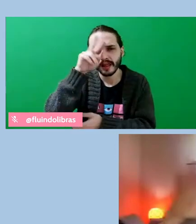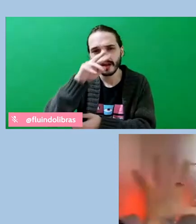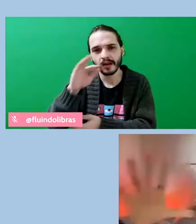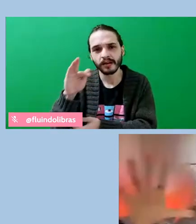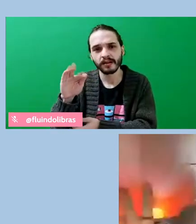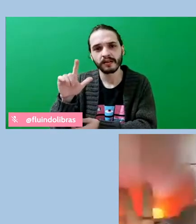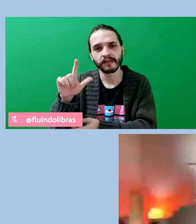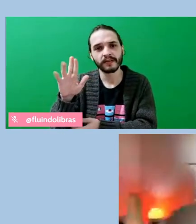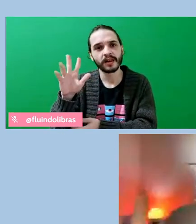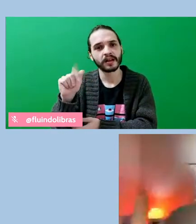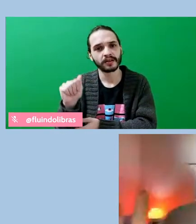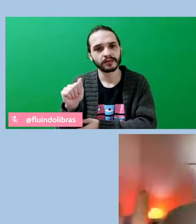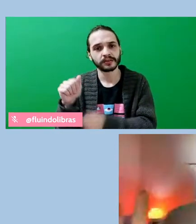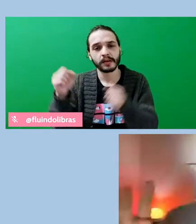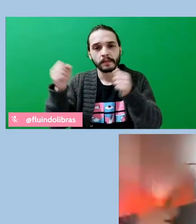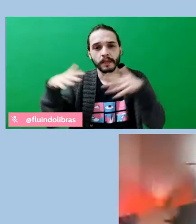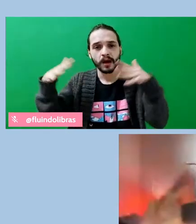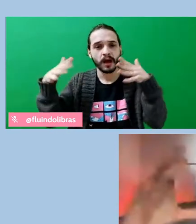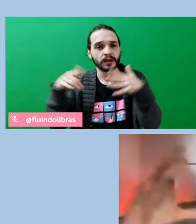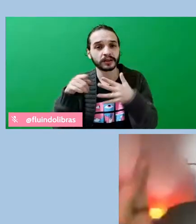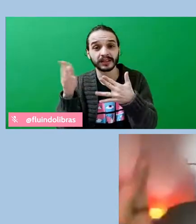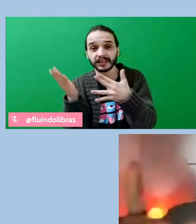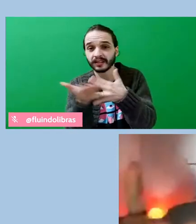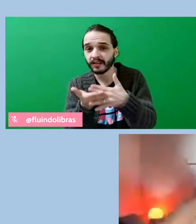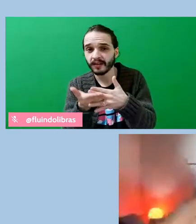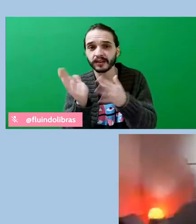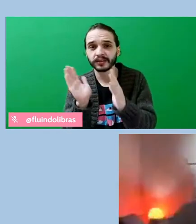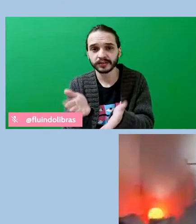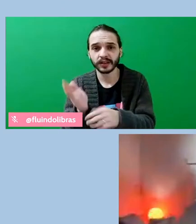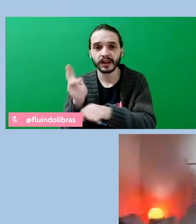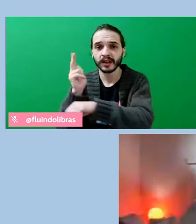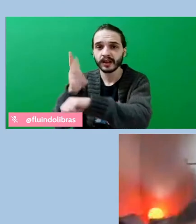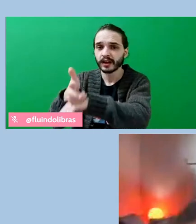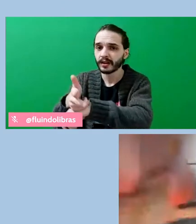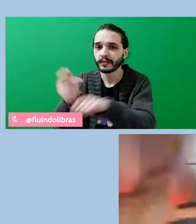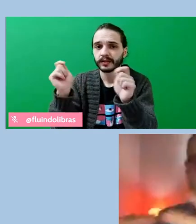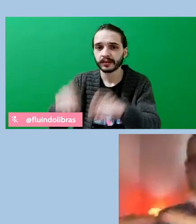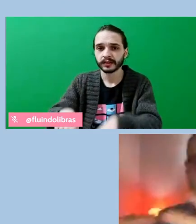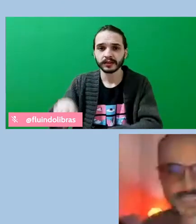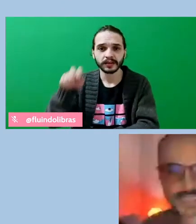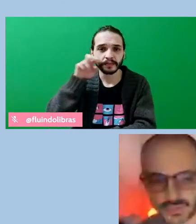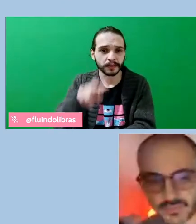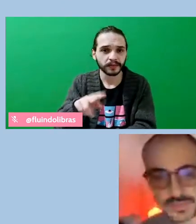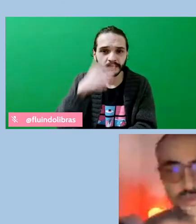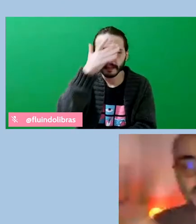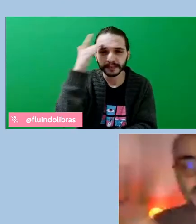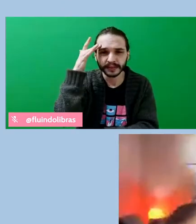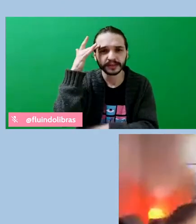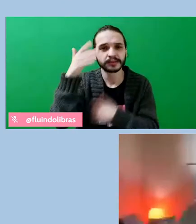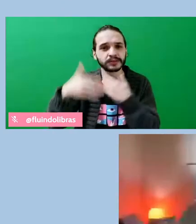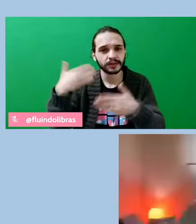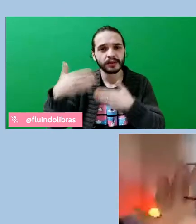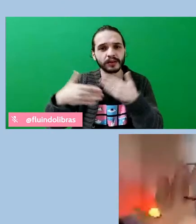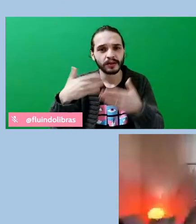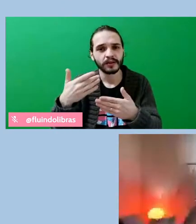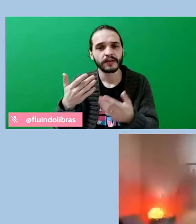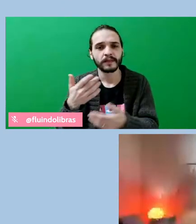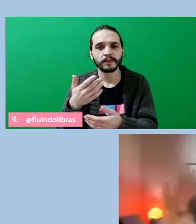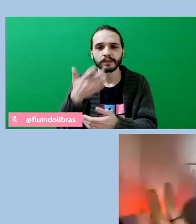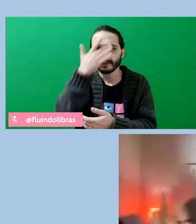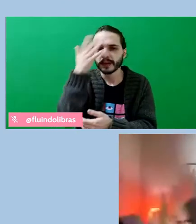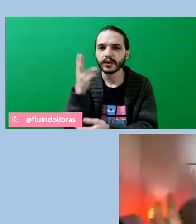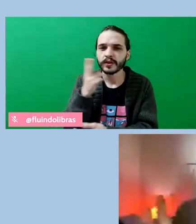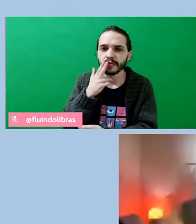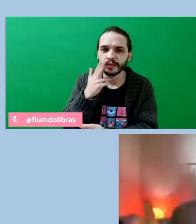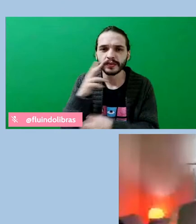que no intervalo da Flauta Mágica, a câmera vai para o camarim e né, a Rainha da Noite fumando cigarro. As pessoas sabem esse mundo